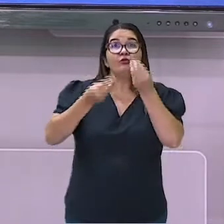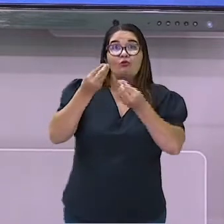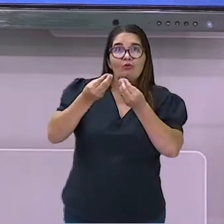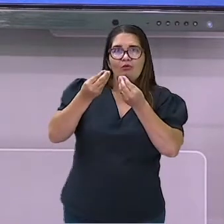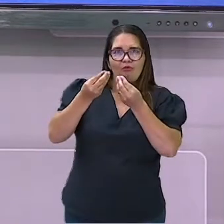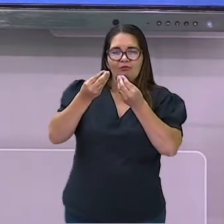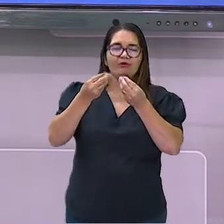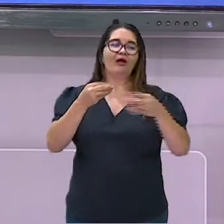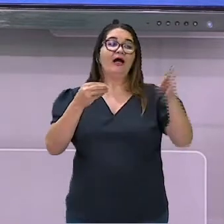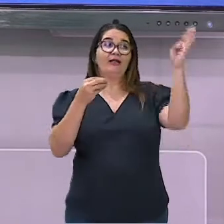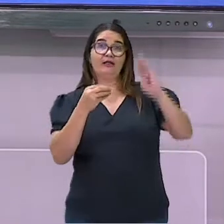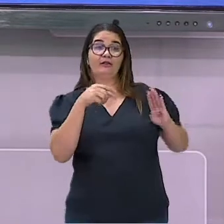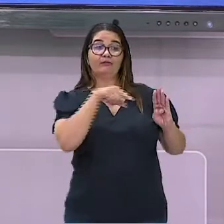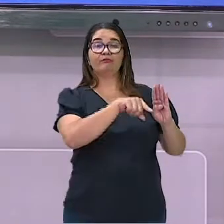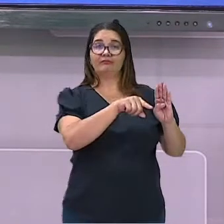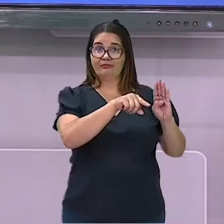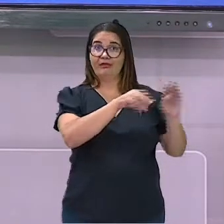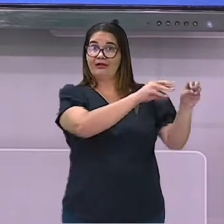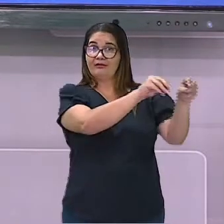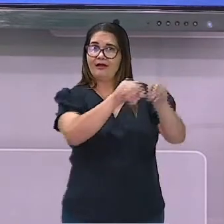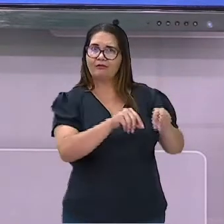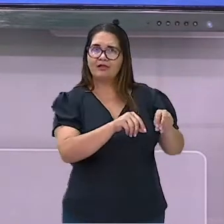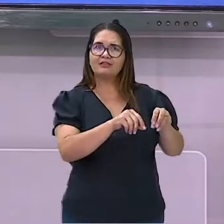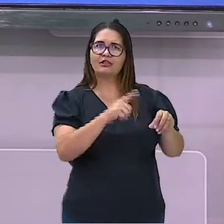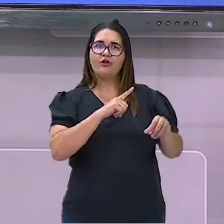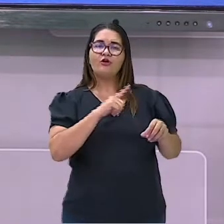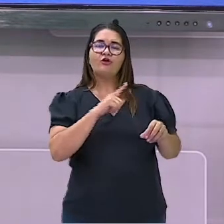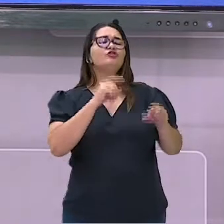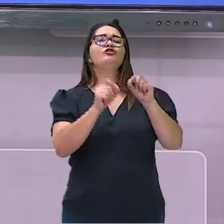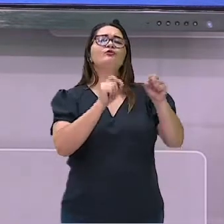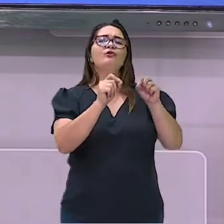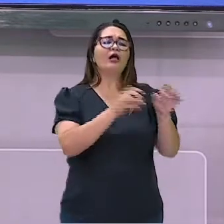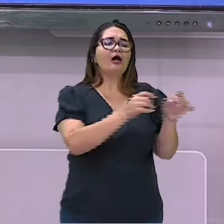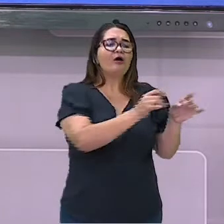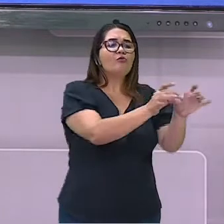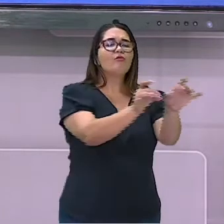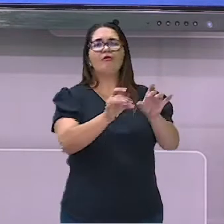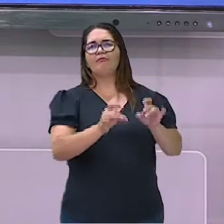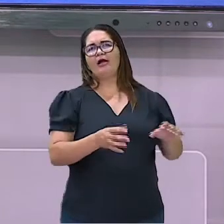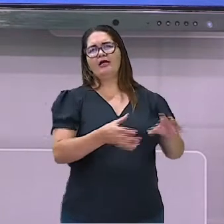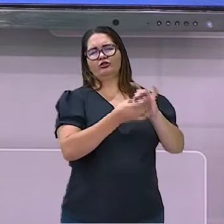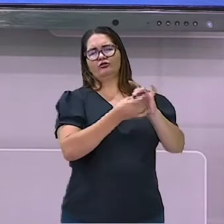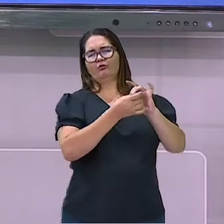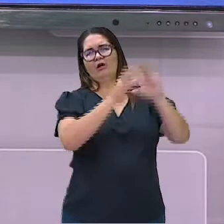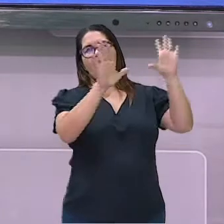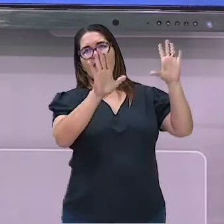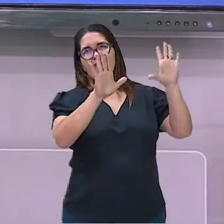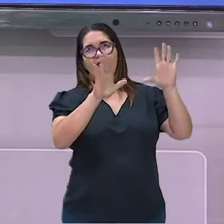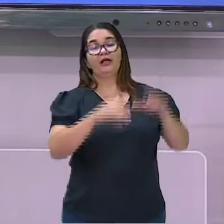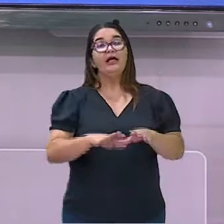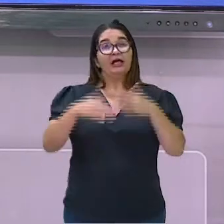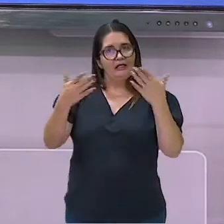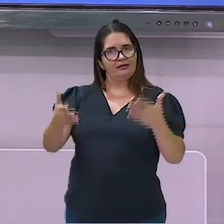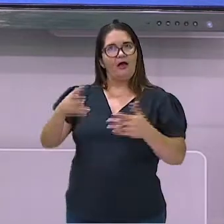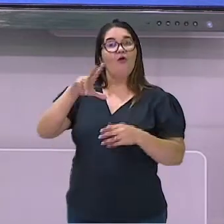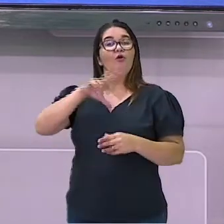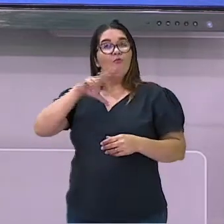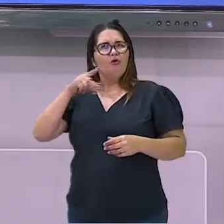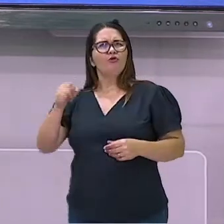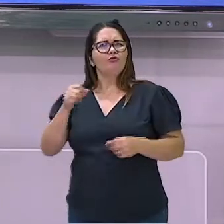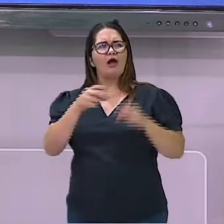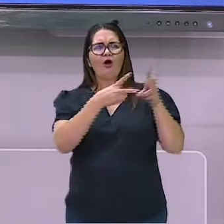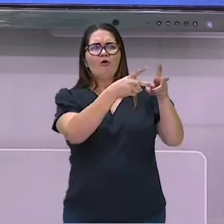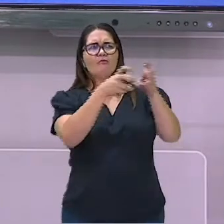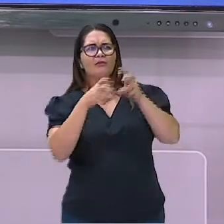terras brasileiras. Em sua ação exploratória, Portugal viu na produção